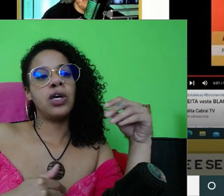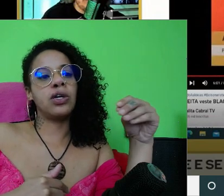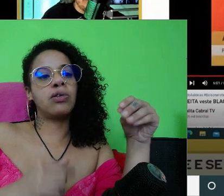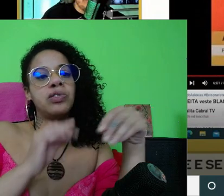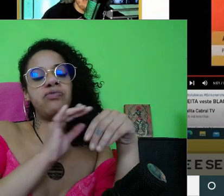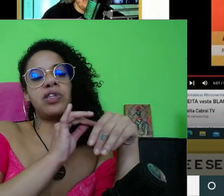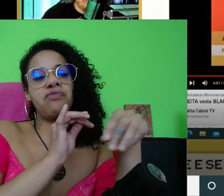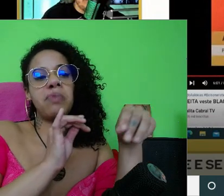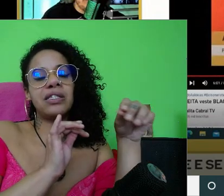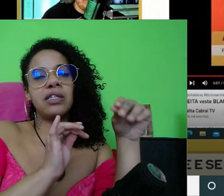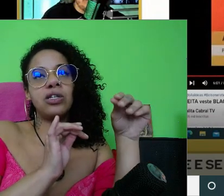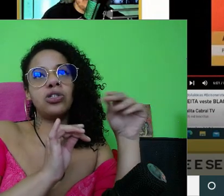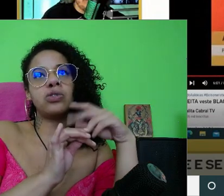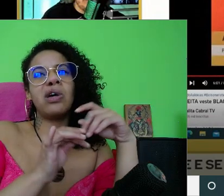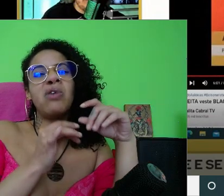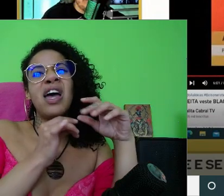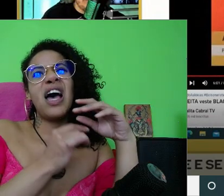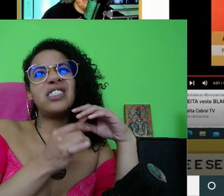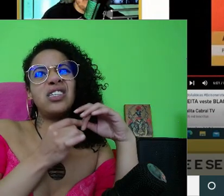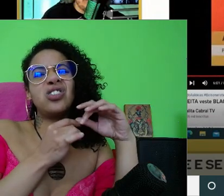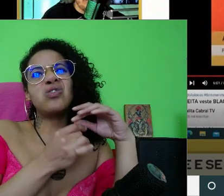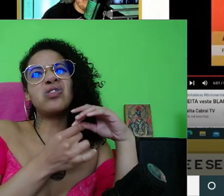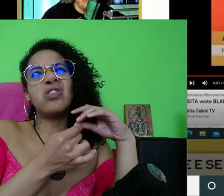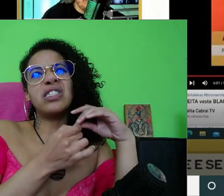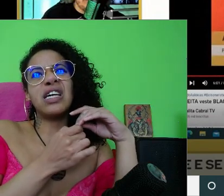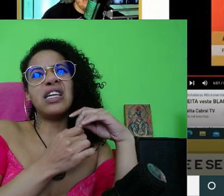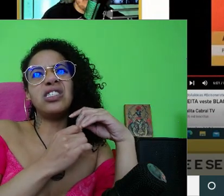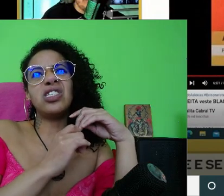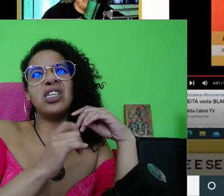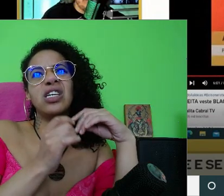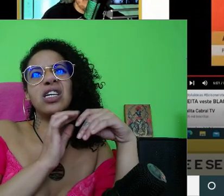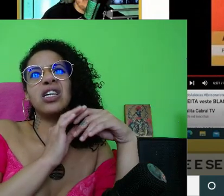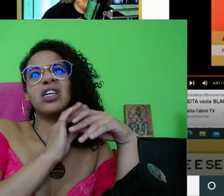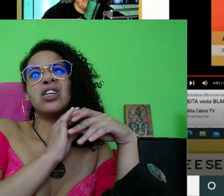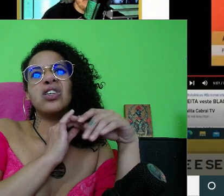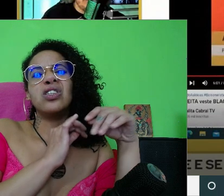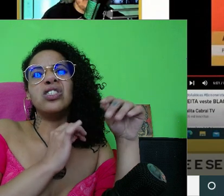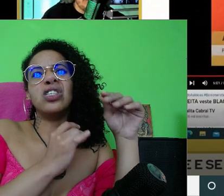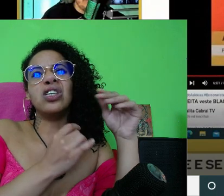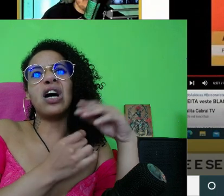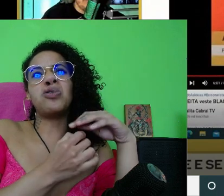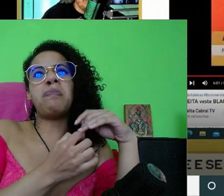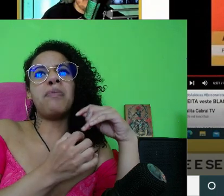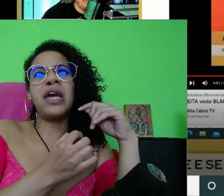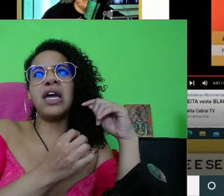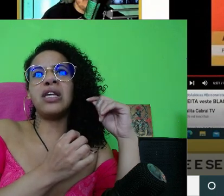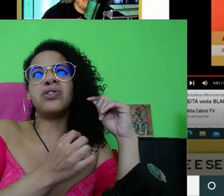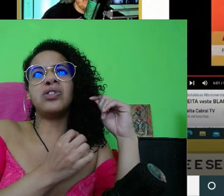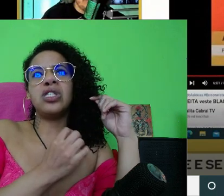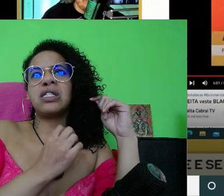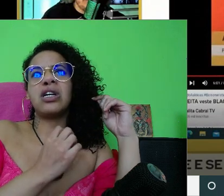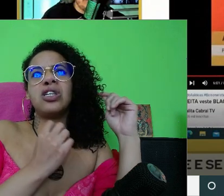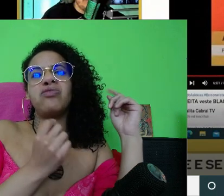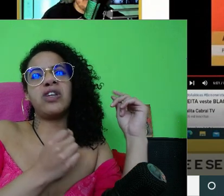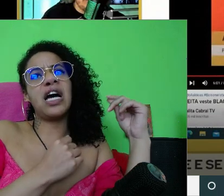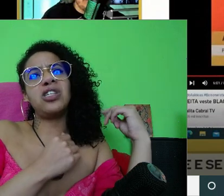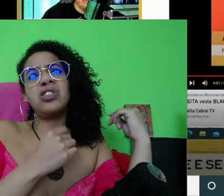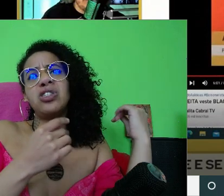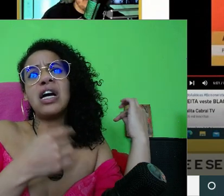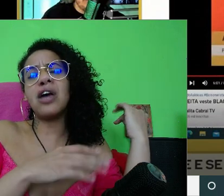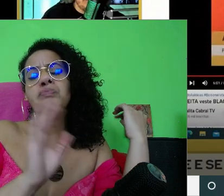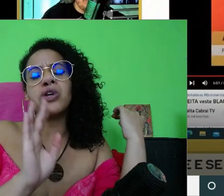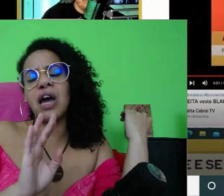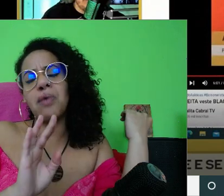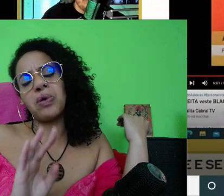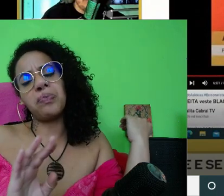inclusive teve bastante discussão essas discussões aí de agrupamentos de esquerda de verdade